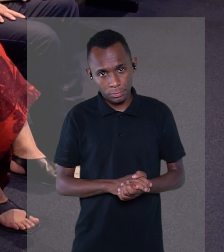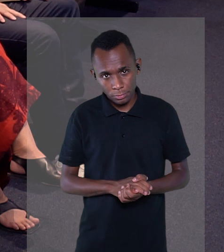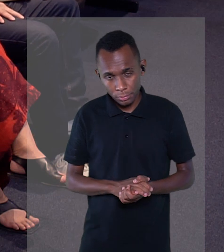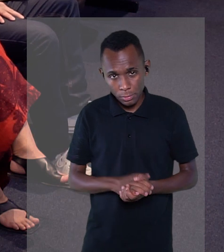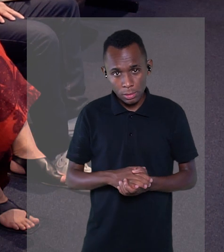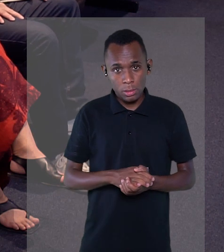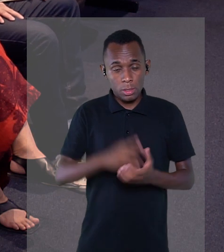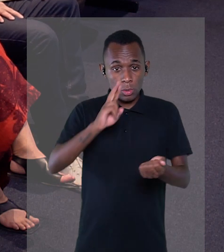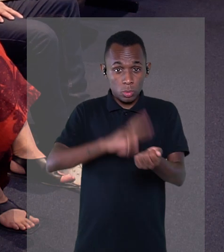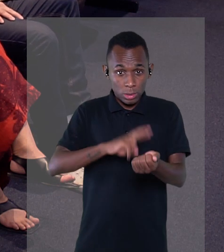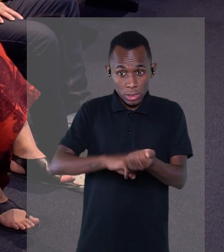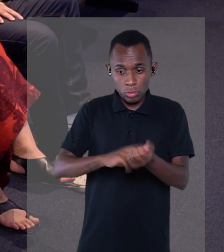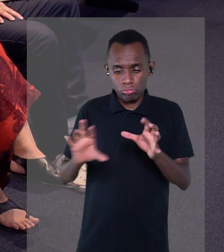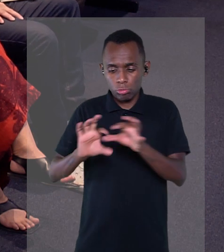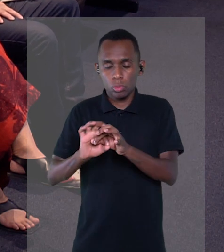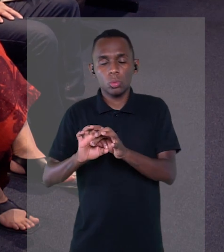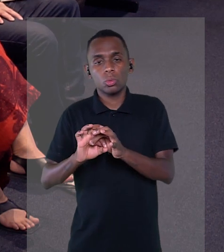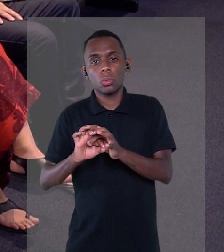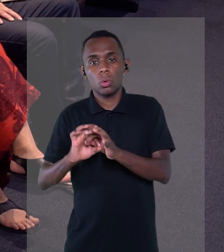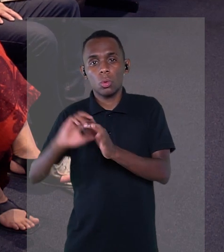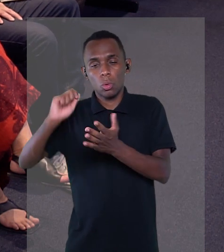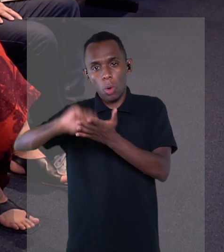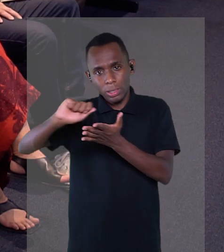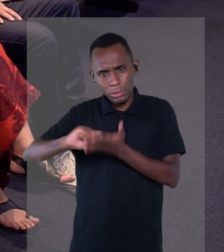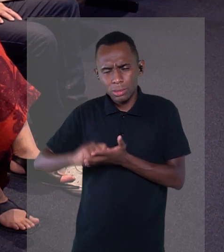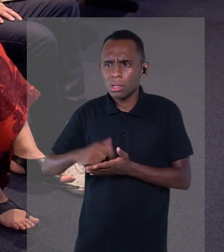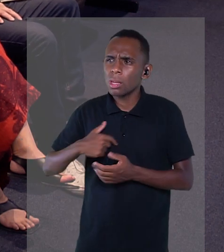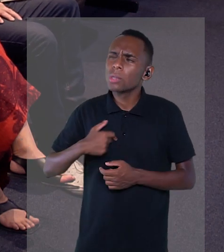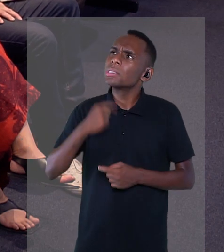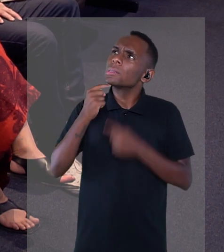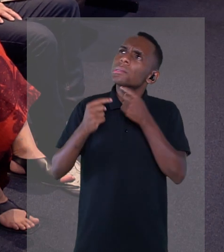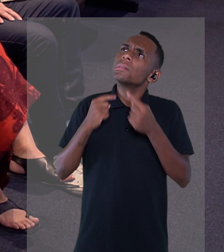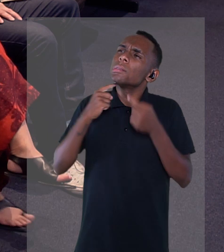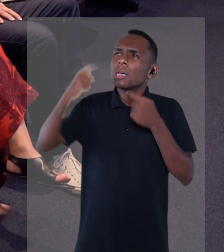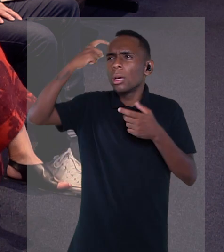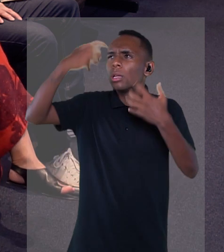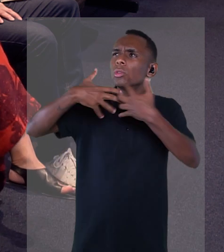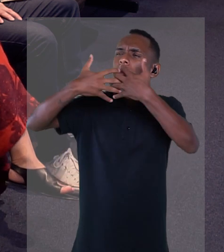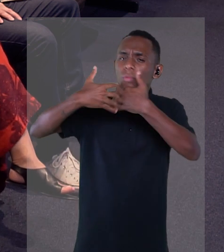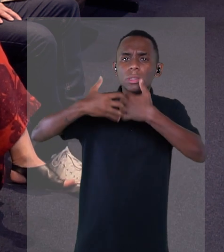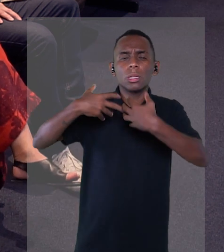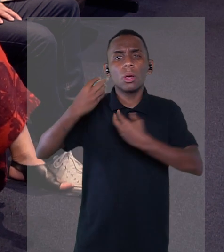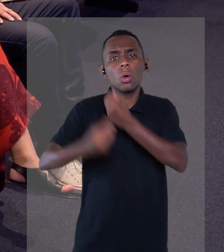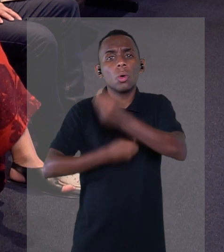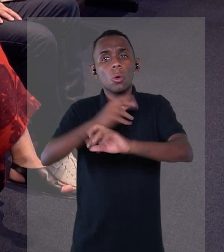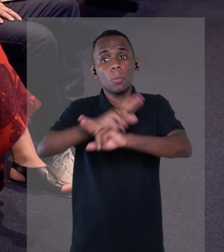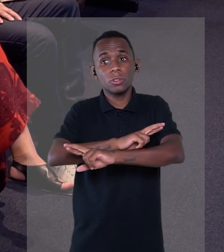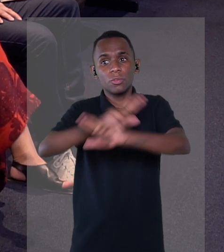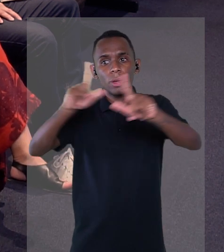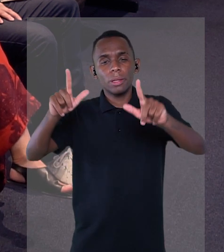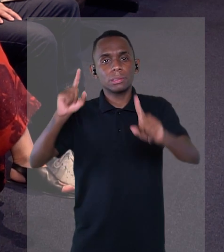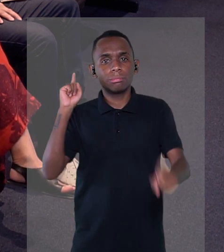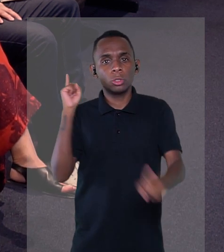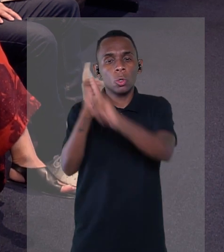há a melodia do texto, né? E me intriga muito essa questão dessa diferença de